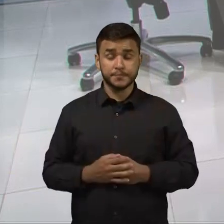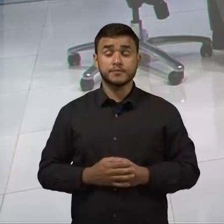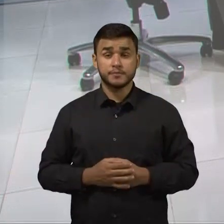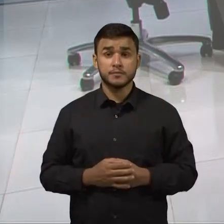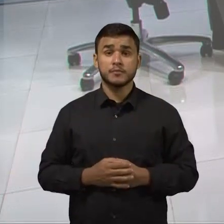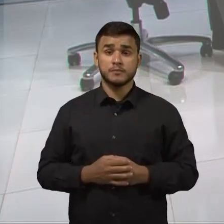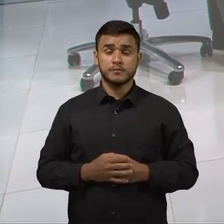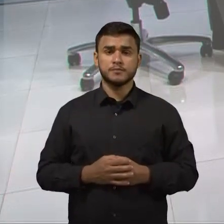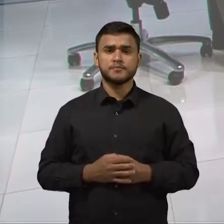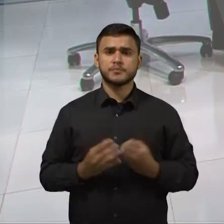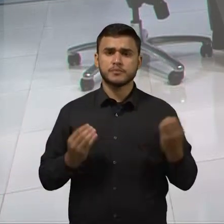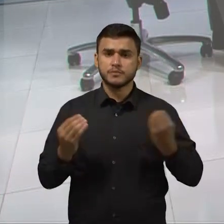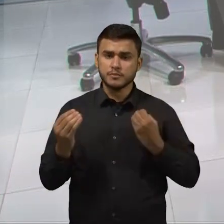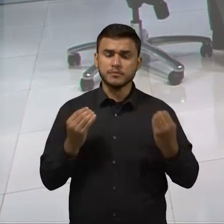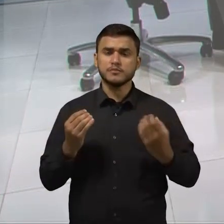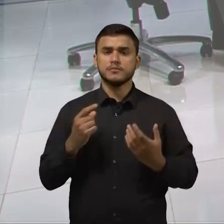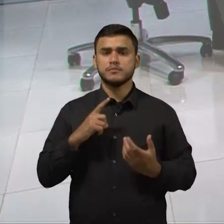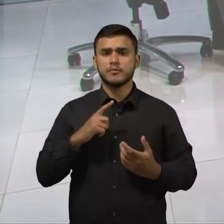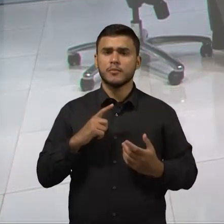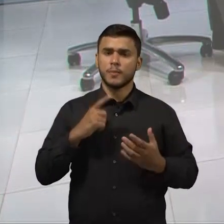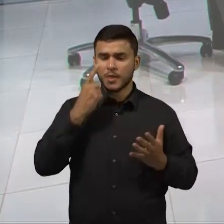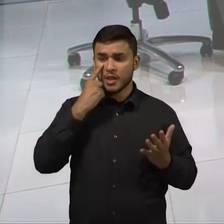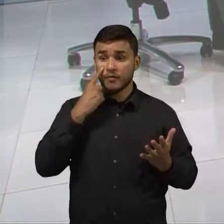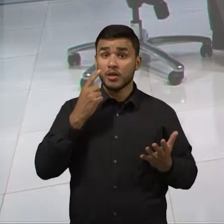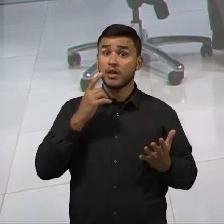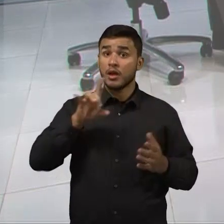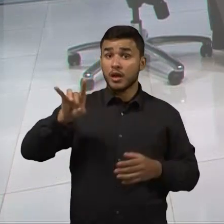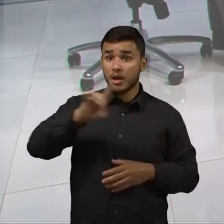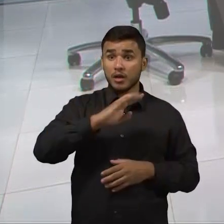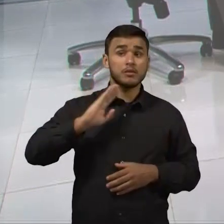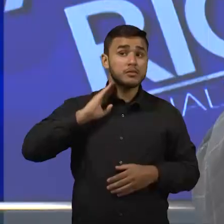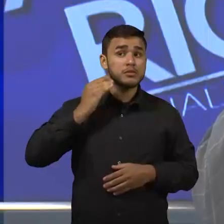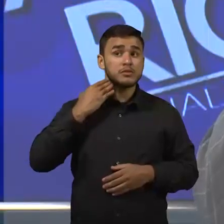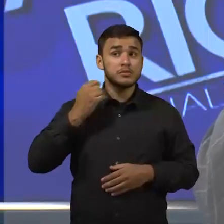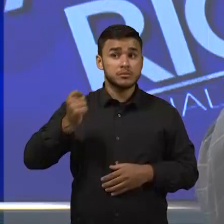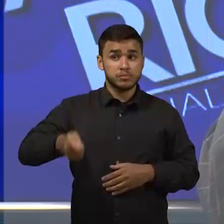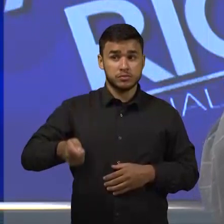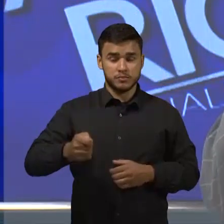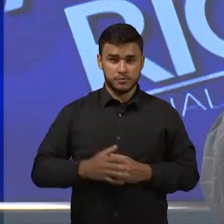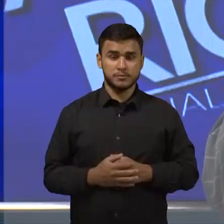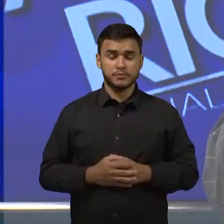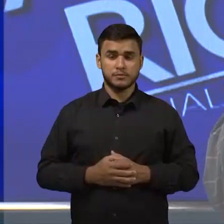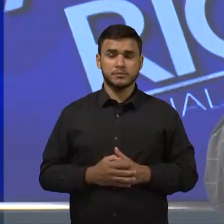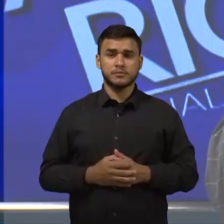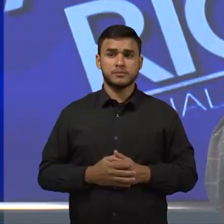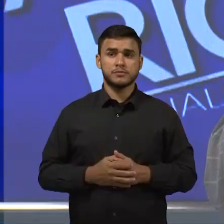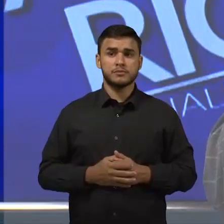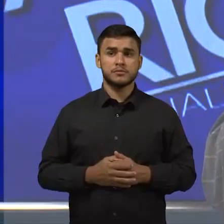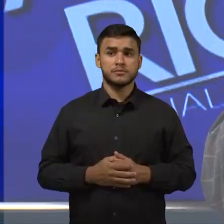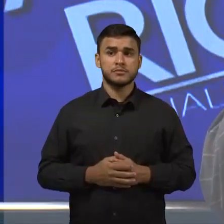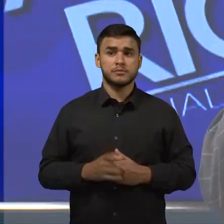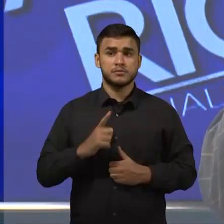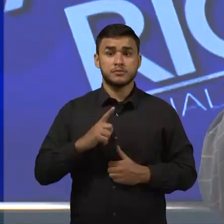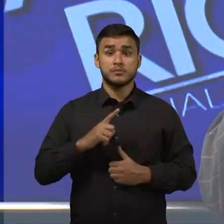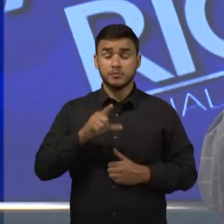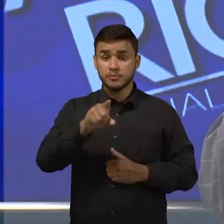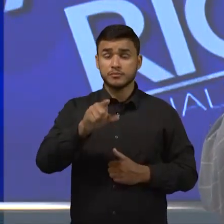da análise de cada um desses juízes. Acredito que a ausência do